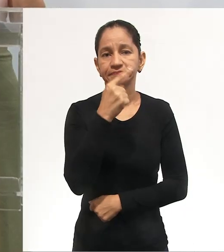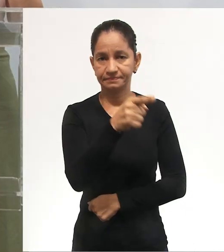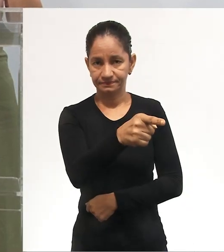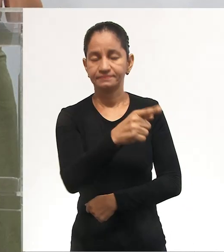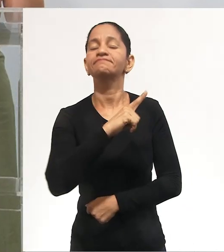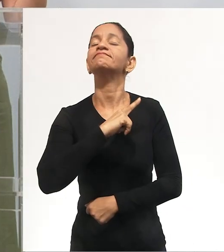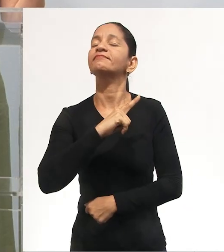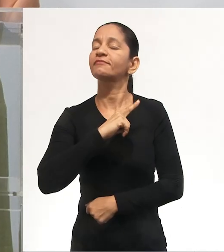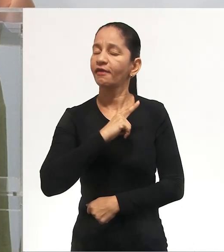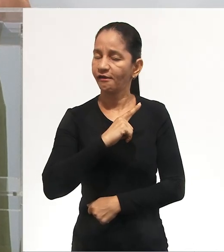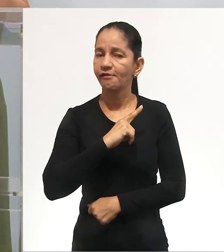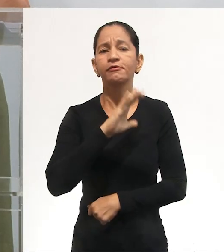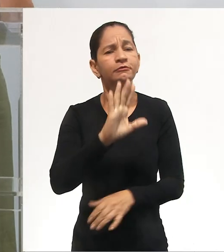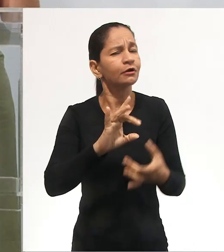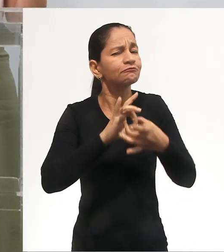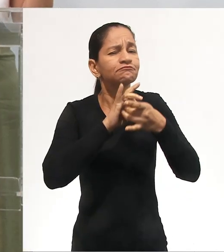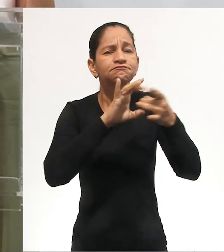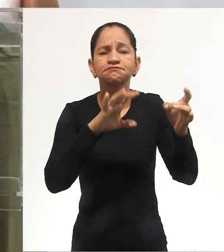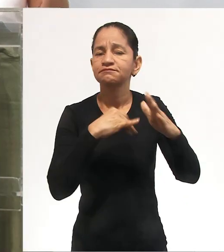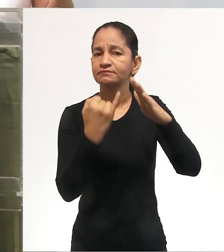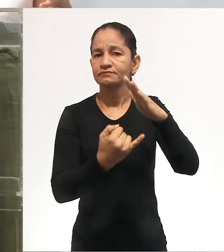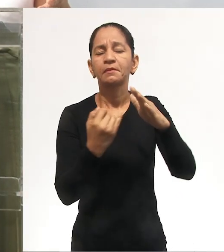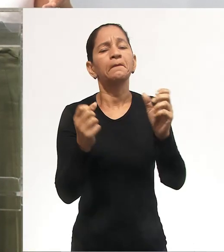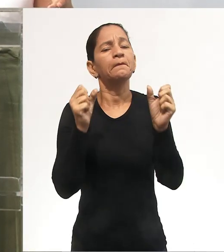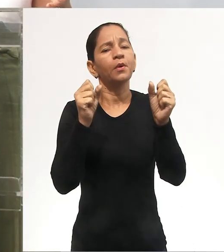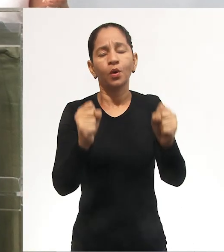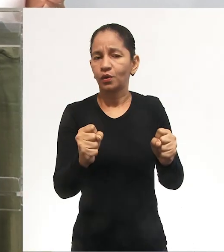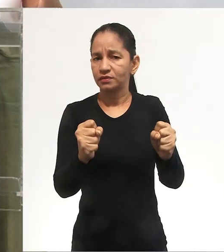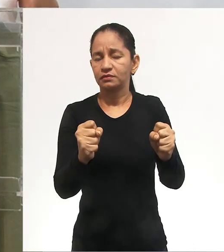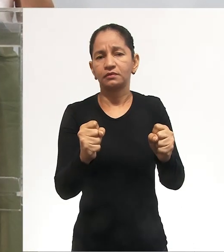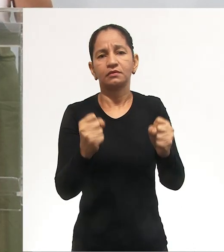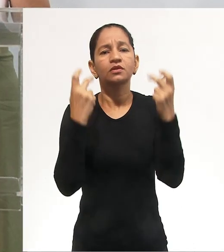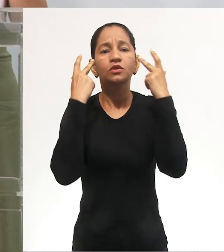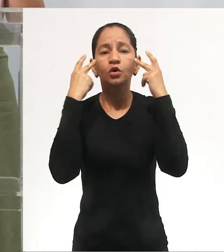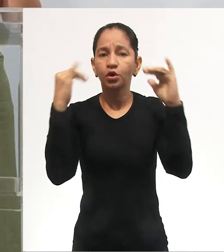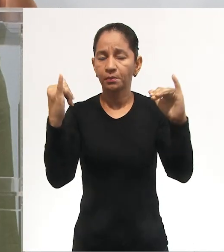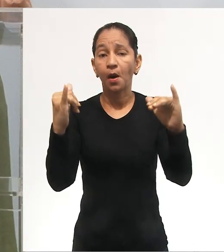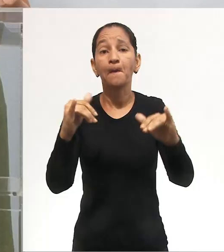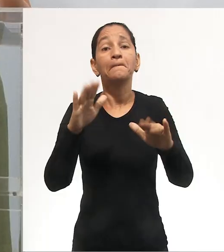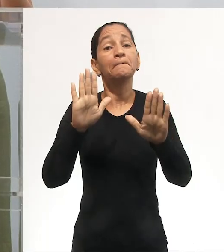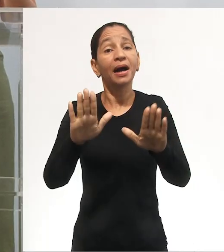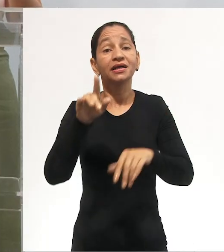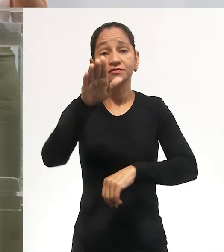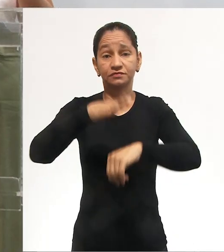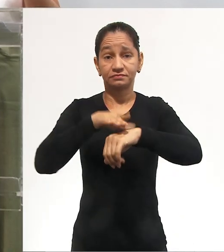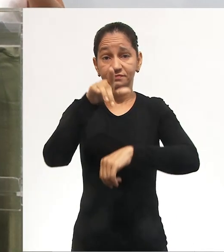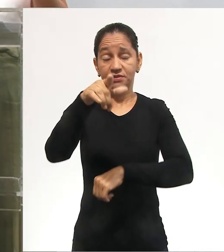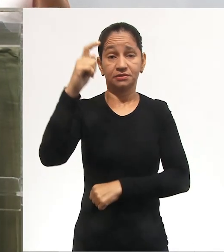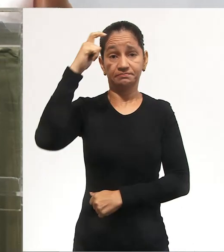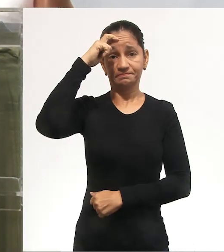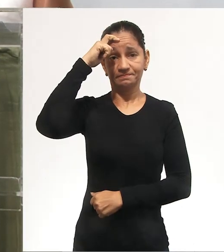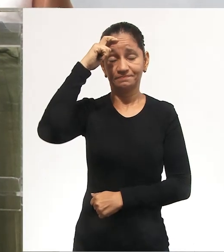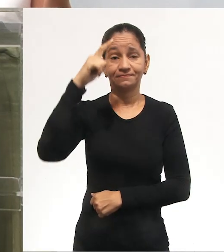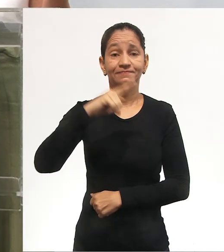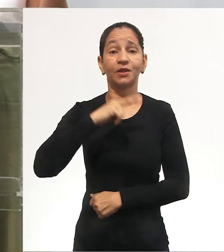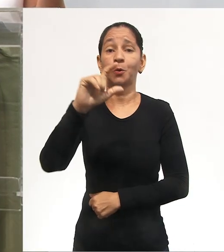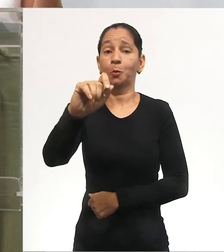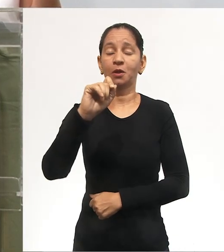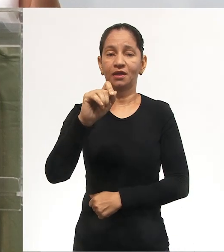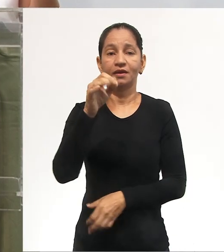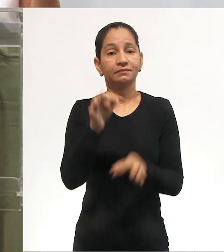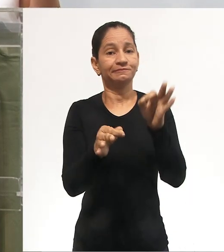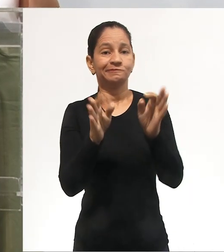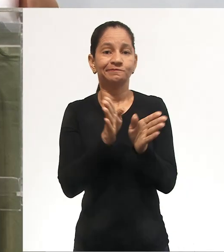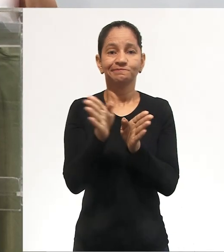pode, né, e deve utilizar a linguagem informal. Então, a depender do contexto, a gente costuma fazer